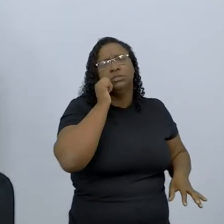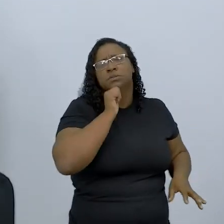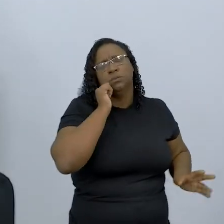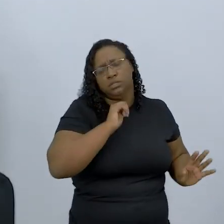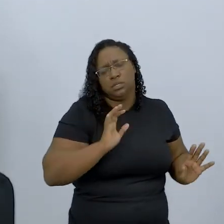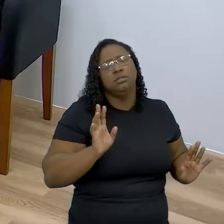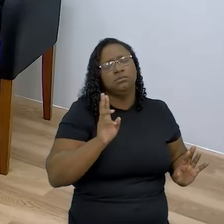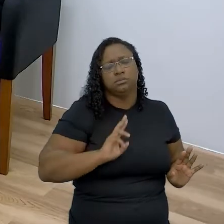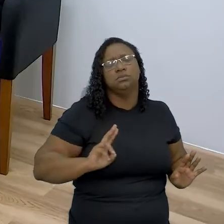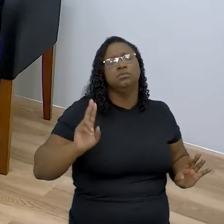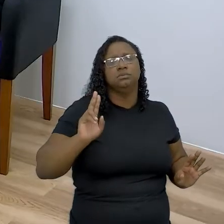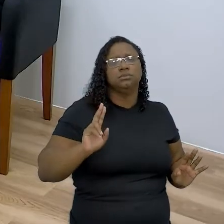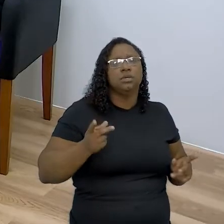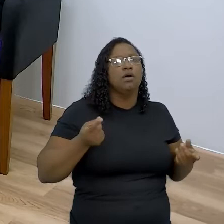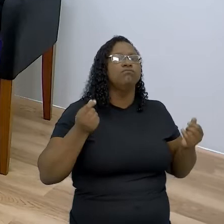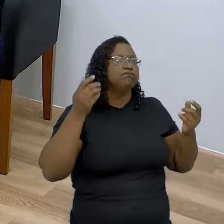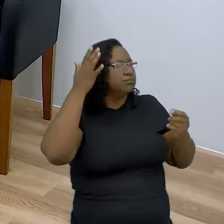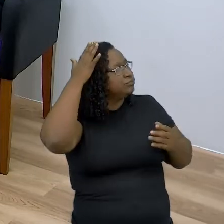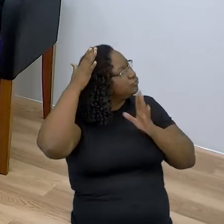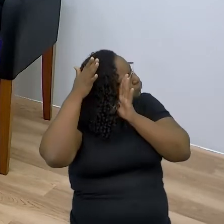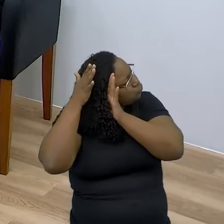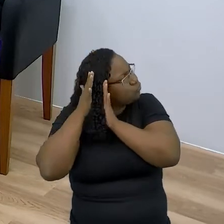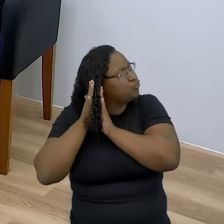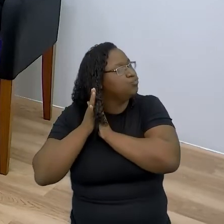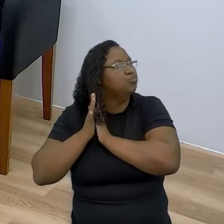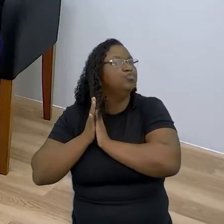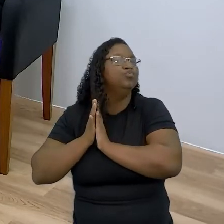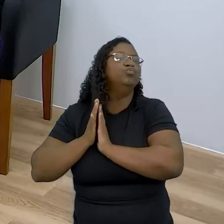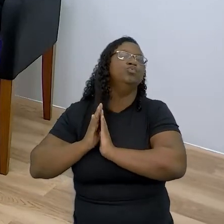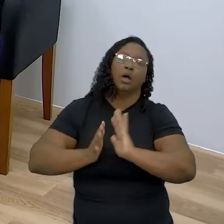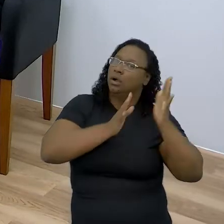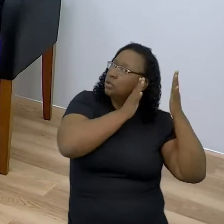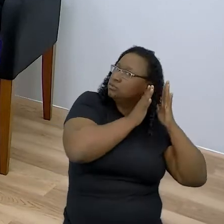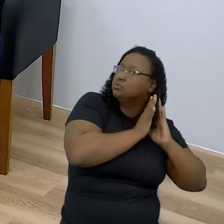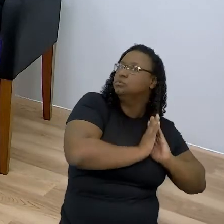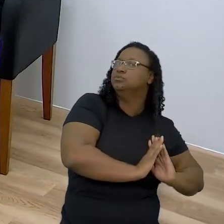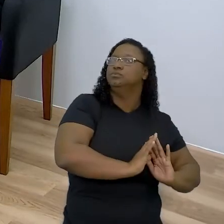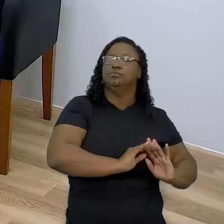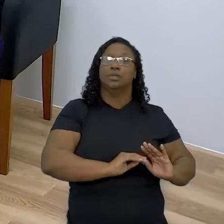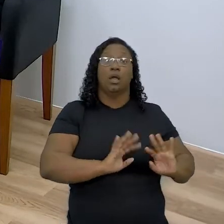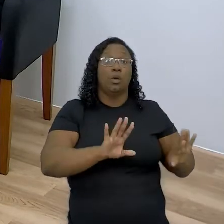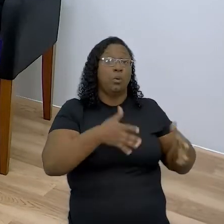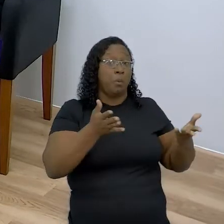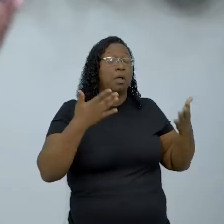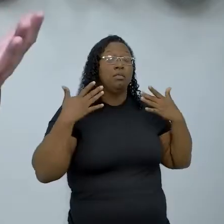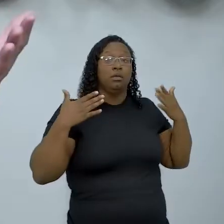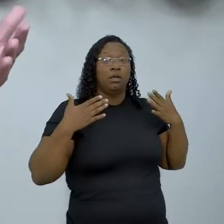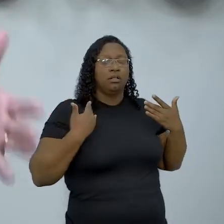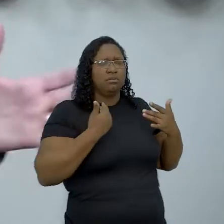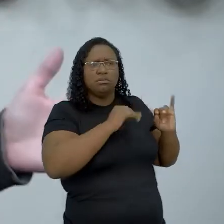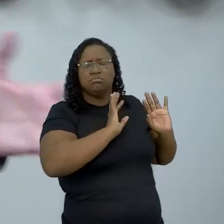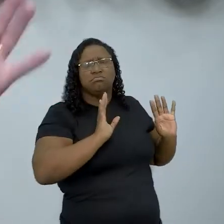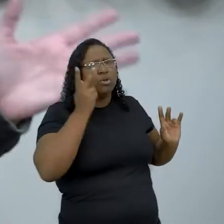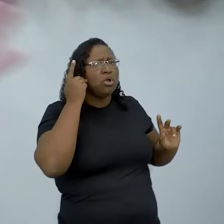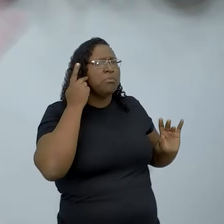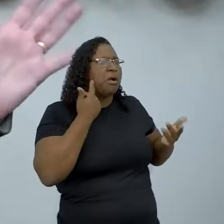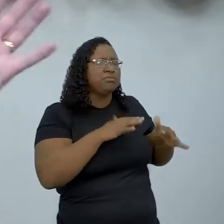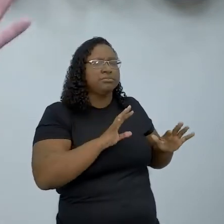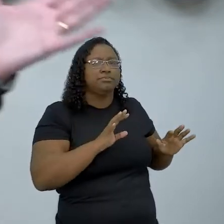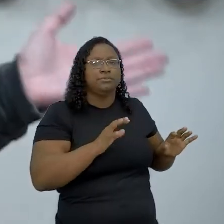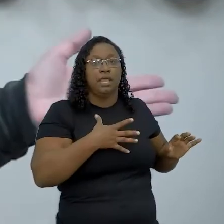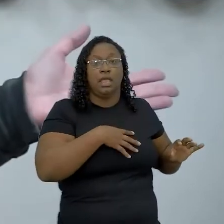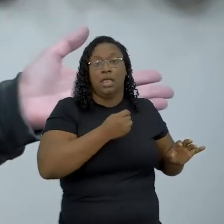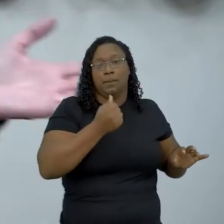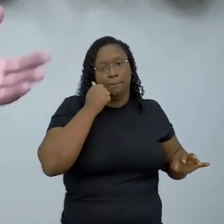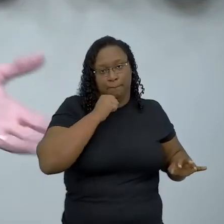aquela arrumadinha no cabelo, então a gente acaba usando. Né? Mais no frio até no calor. Quando tá calor, eu até dispenso, mas mais no frio, minha filha, eu dei banho, lavei o